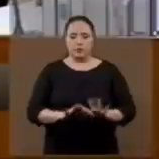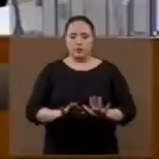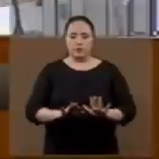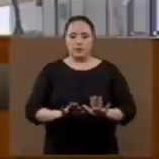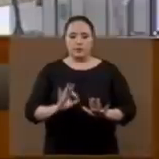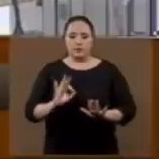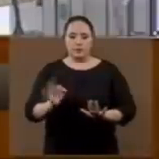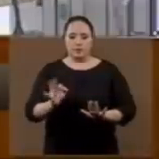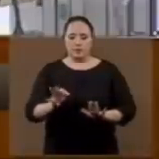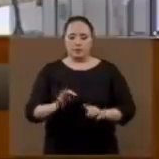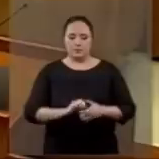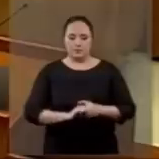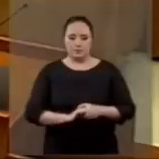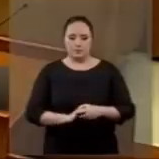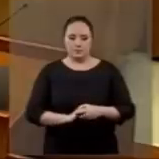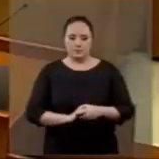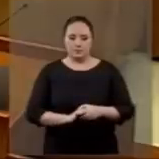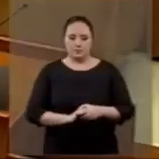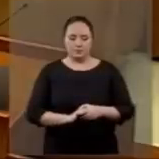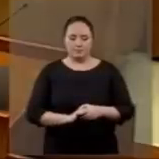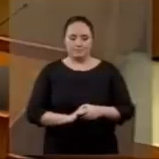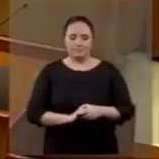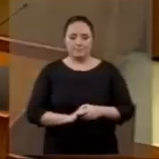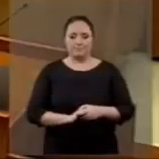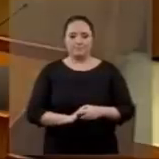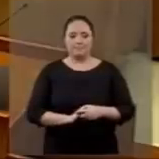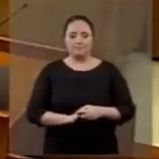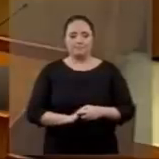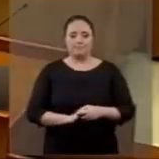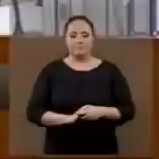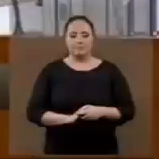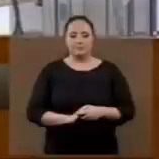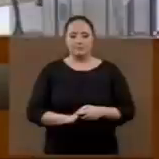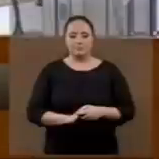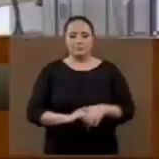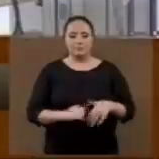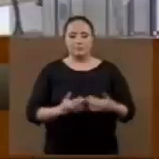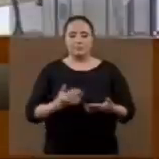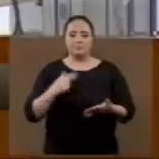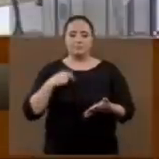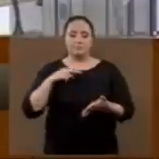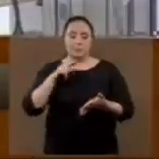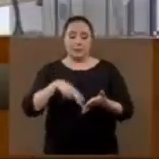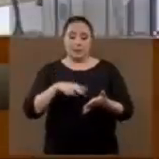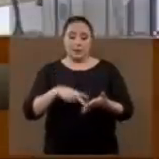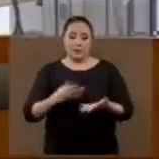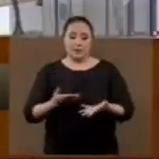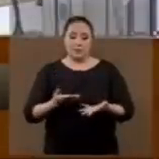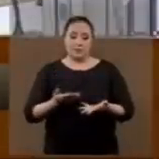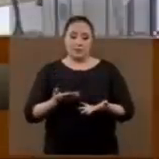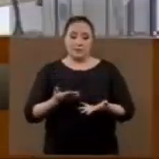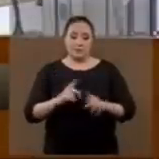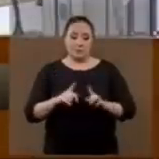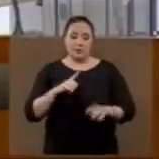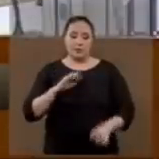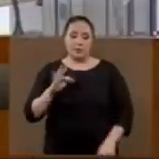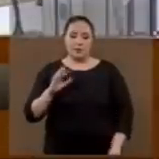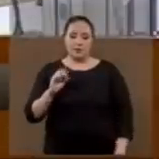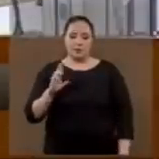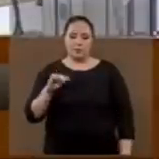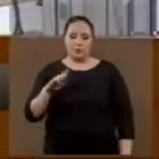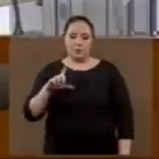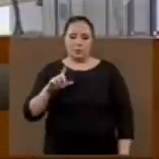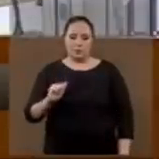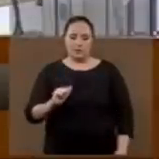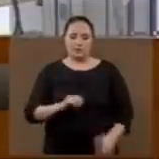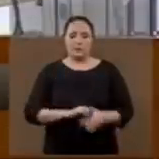Perdão, peço excusas apenas. Está certo, não, está certo. Eu quero contribuir. É só pela que eu não fiz a leitura. Pois não. Mas nós temos a fórmula.